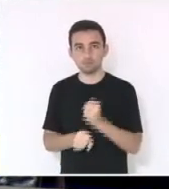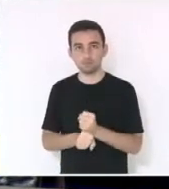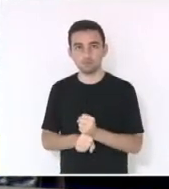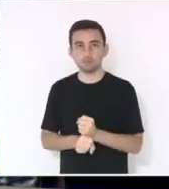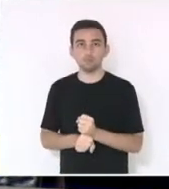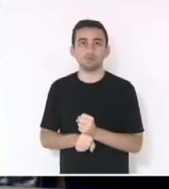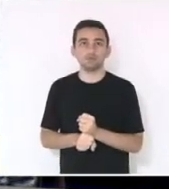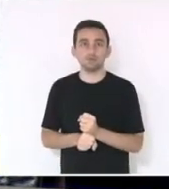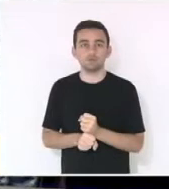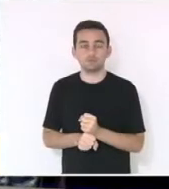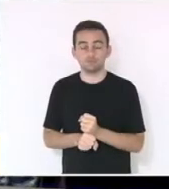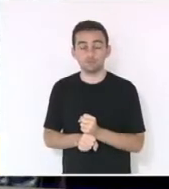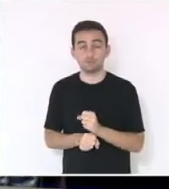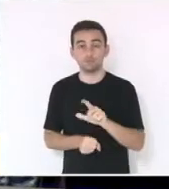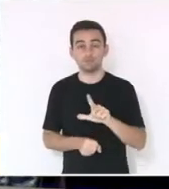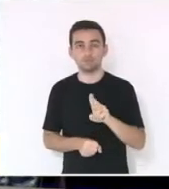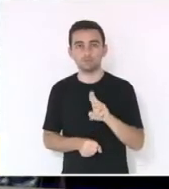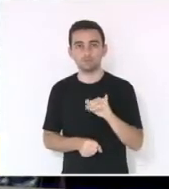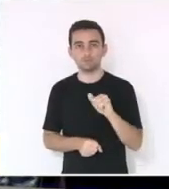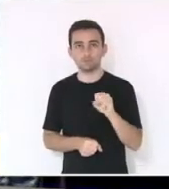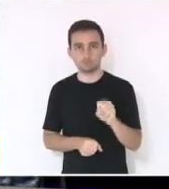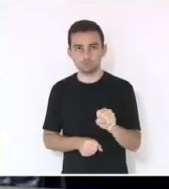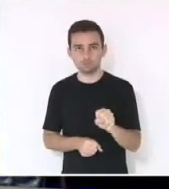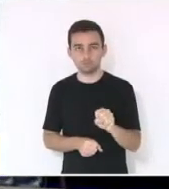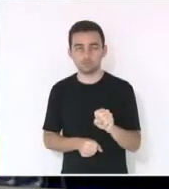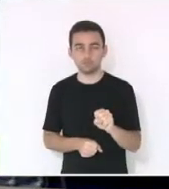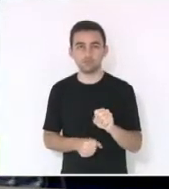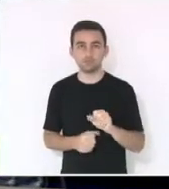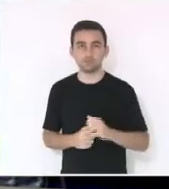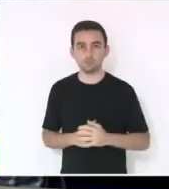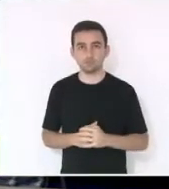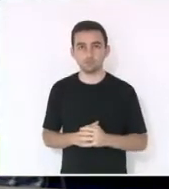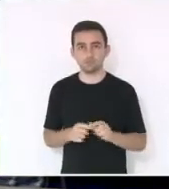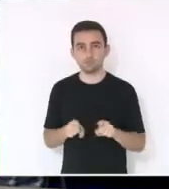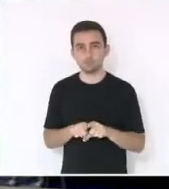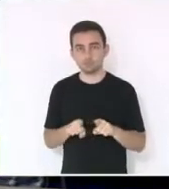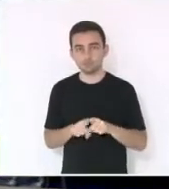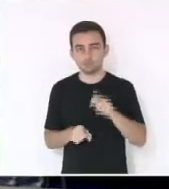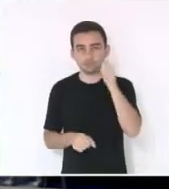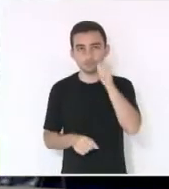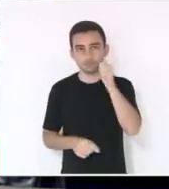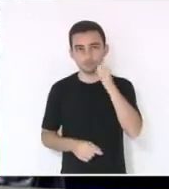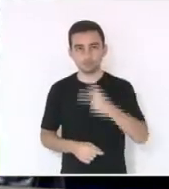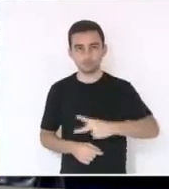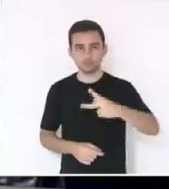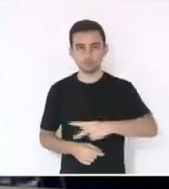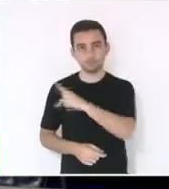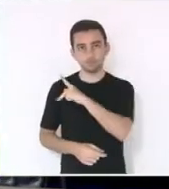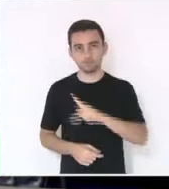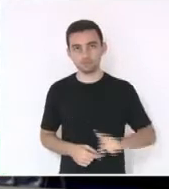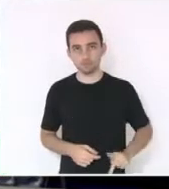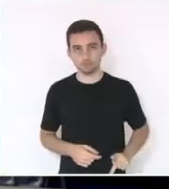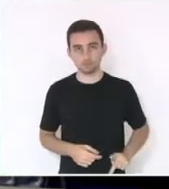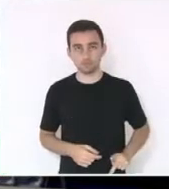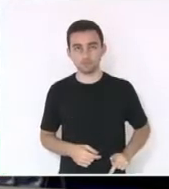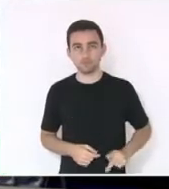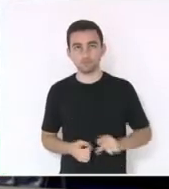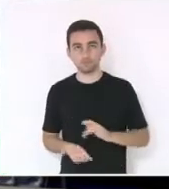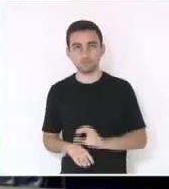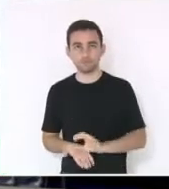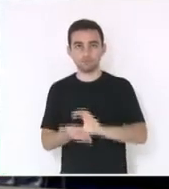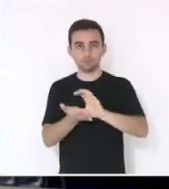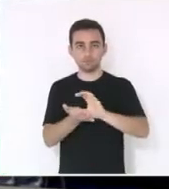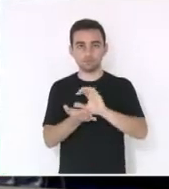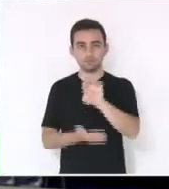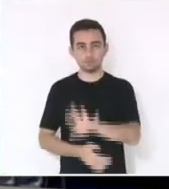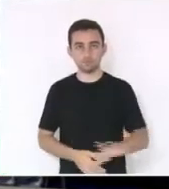Catarina, Luiz Eduardo Xerém. Senhora vice-presidente do Conselho Regional de Medicina de Santa